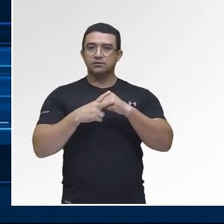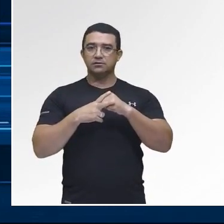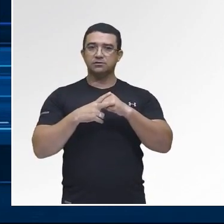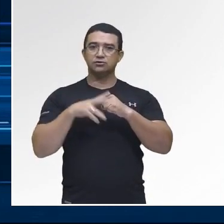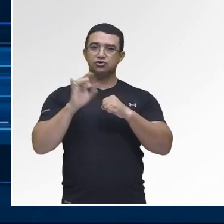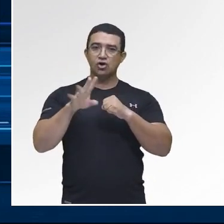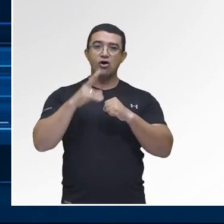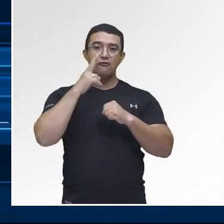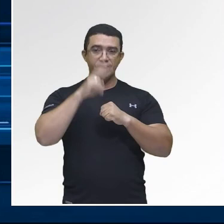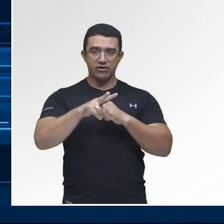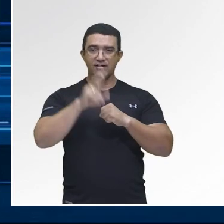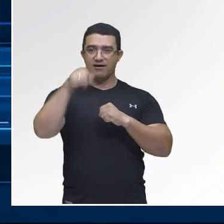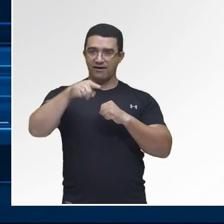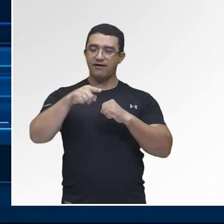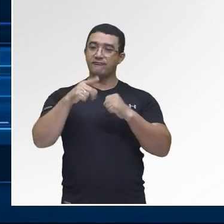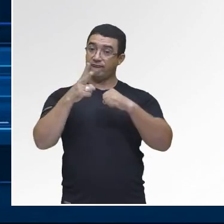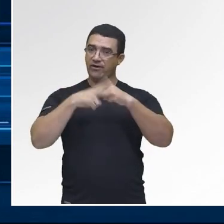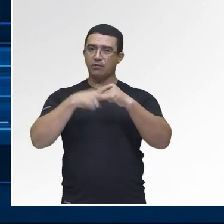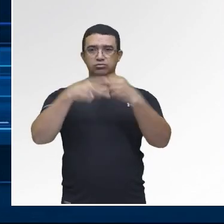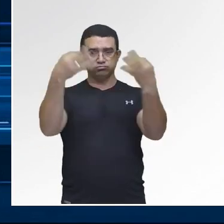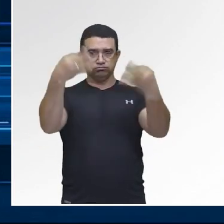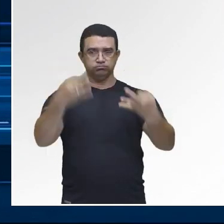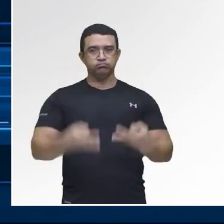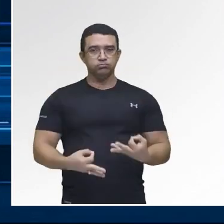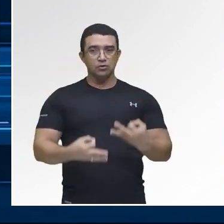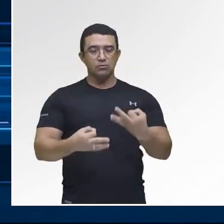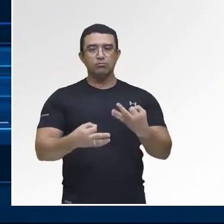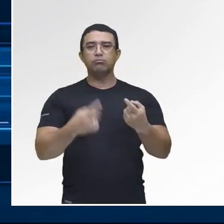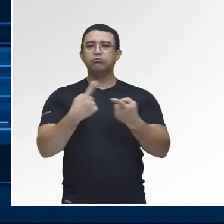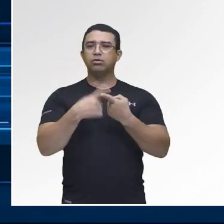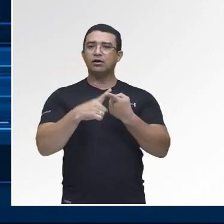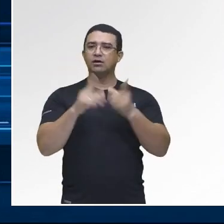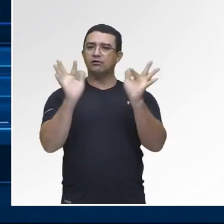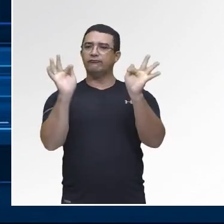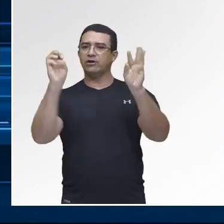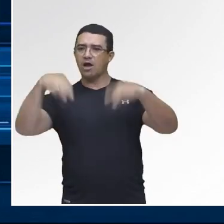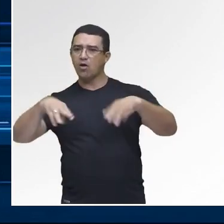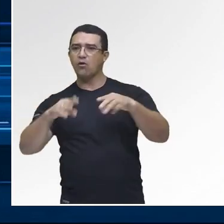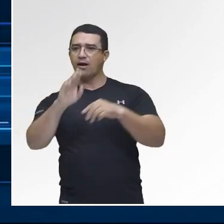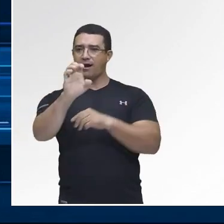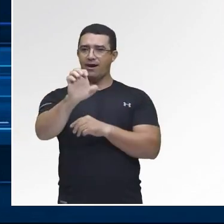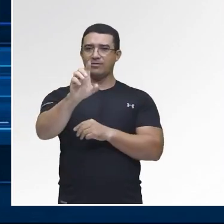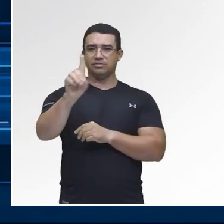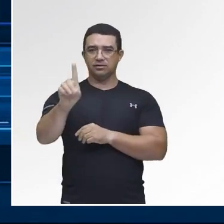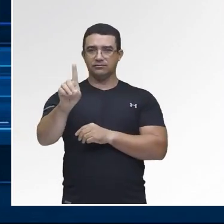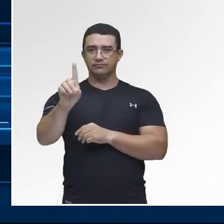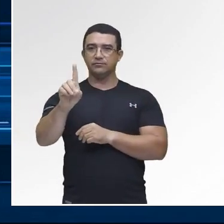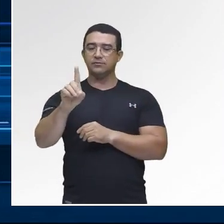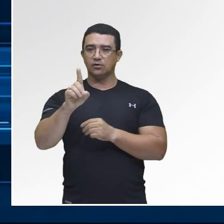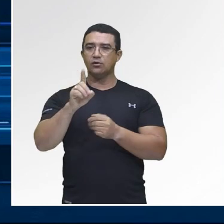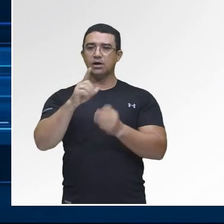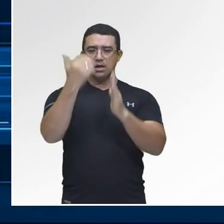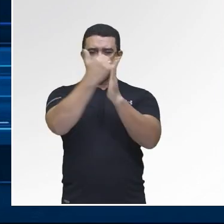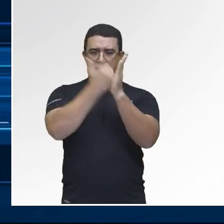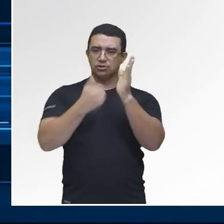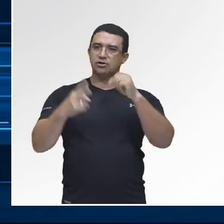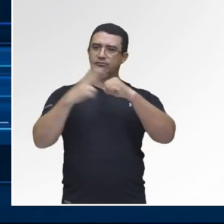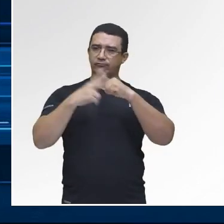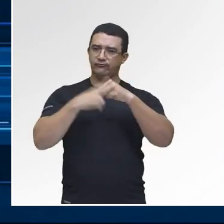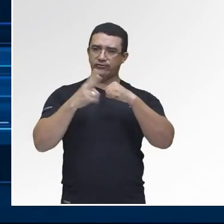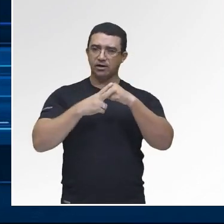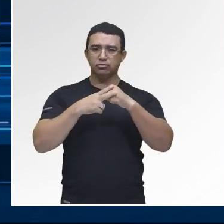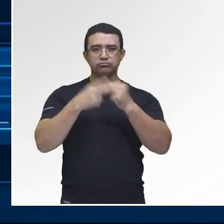são verbos regulares, né, devido à sua terminação em ed, tá certo? Então, uma lista de verbos aí